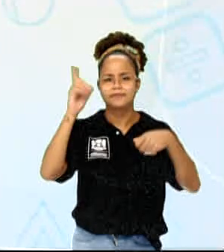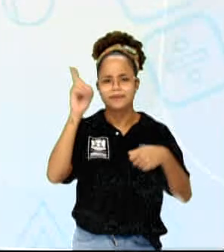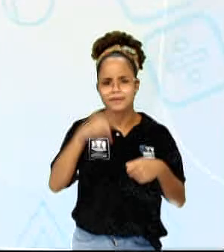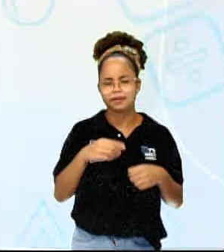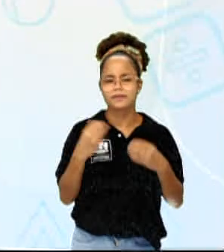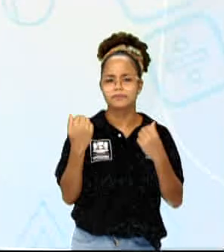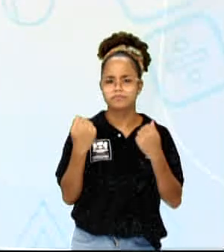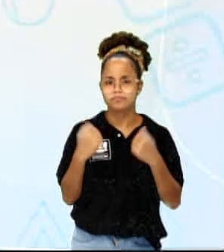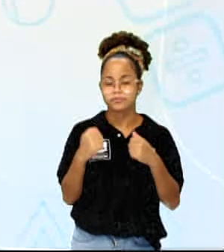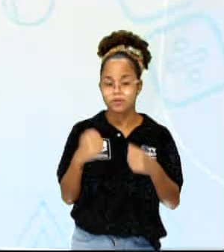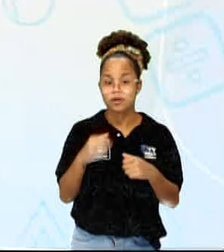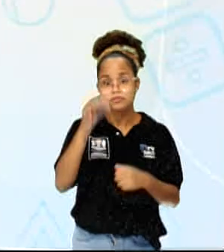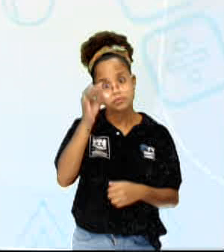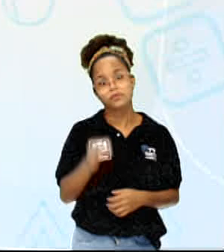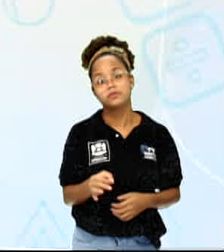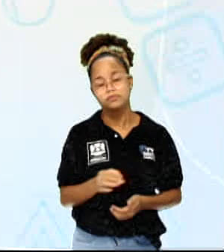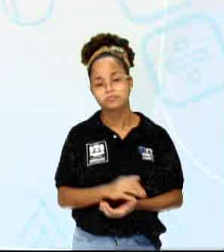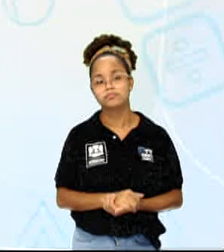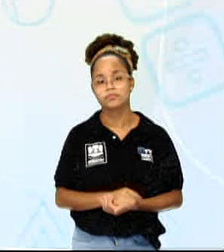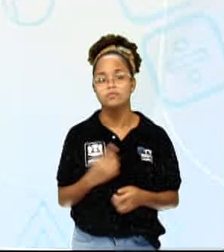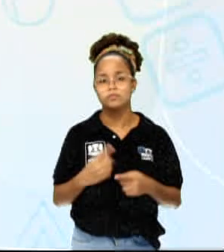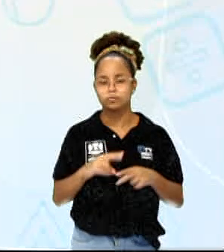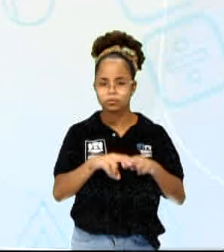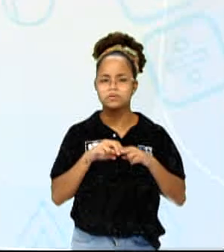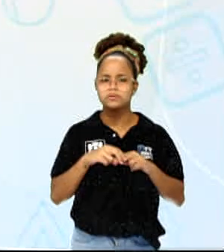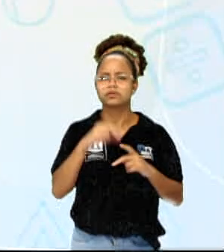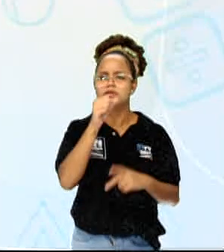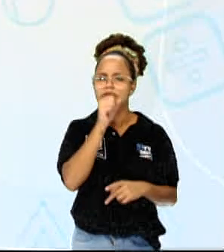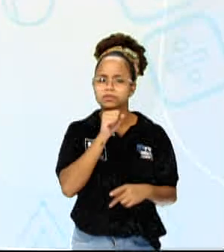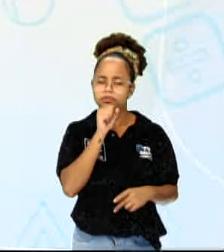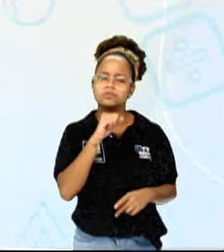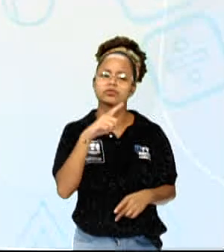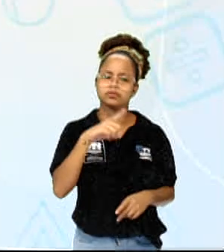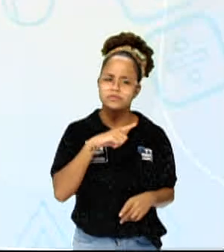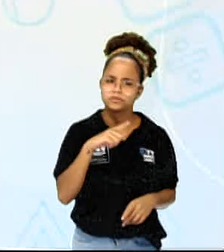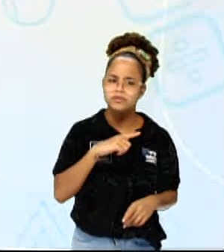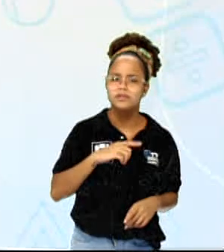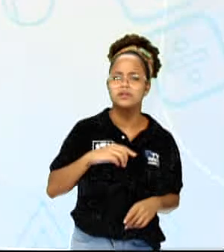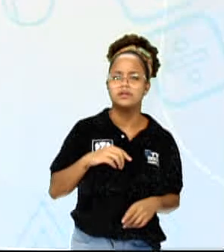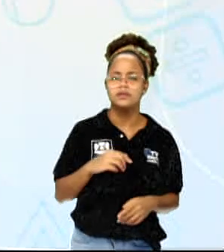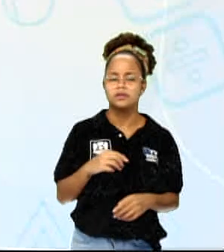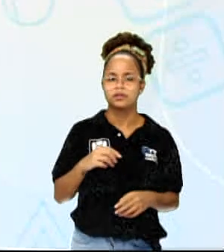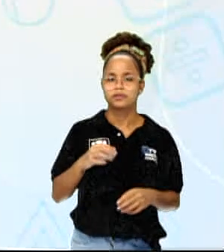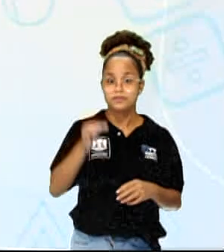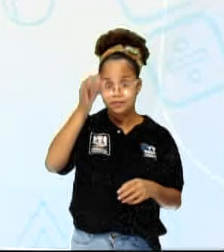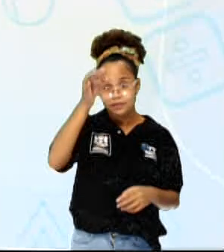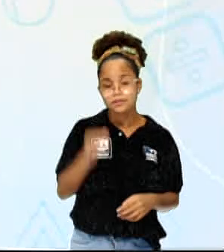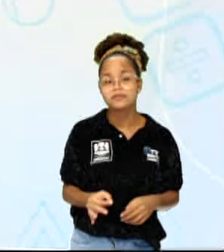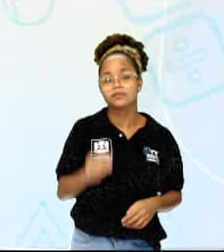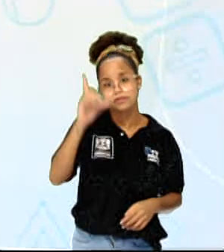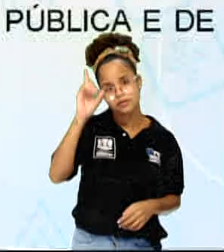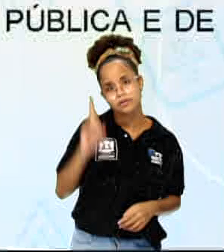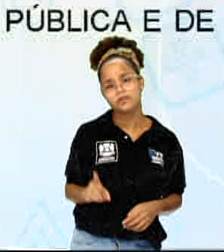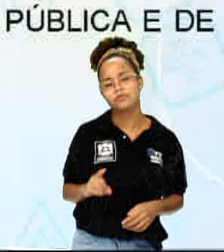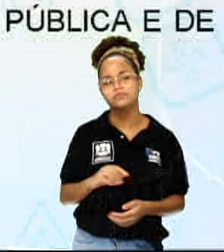em consideração para que os idosos tenham a sua garantia de direito